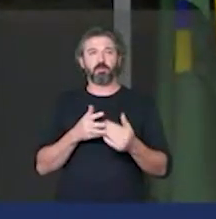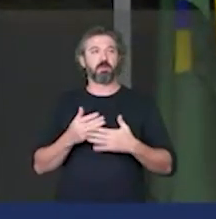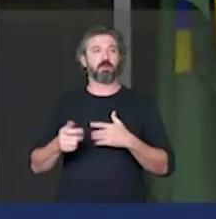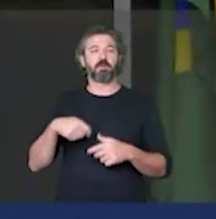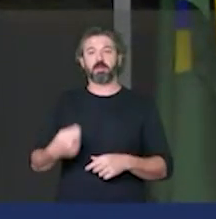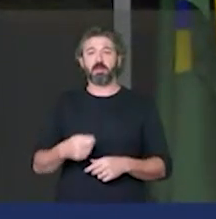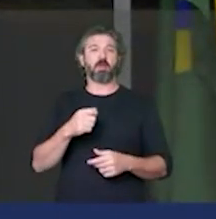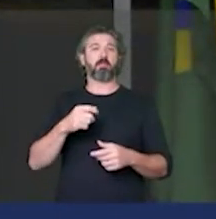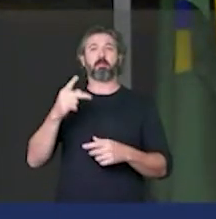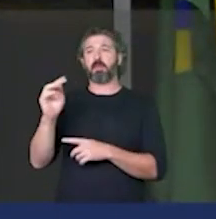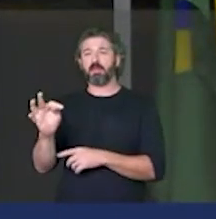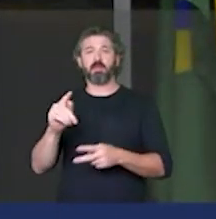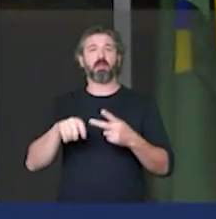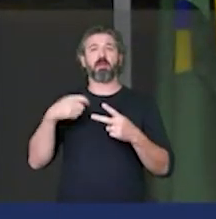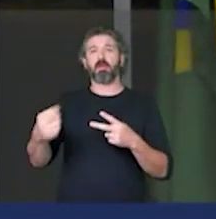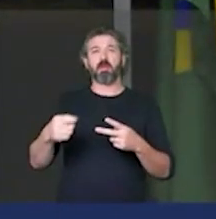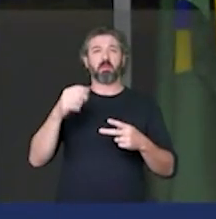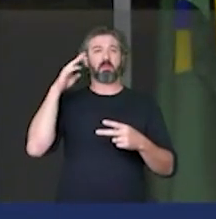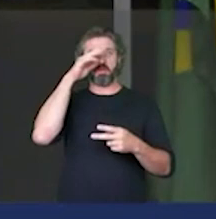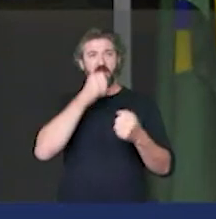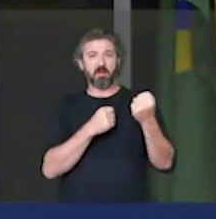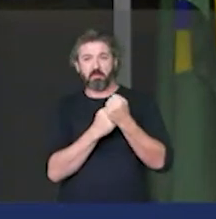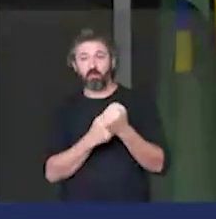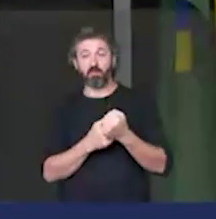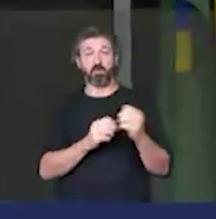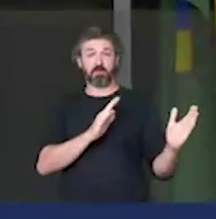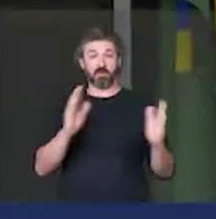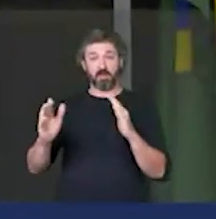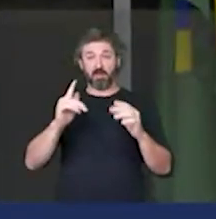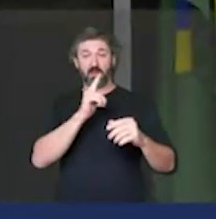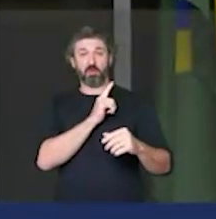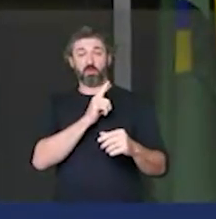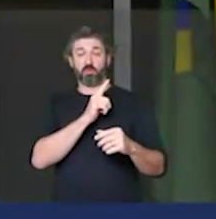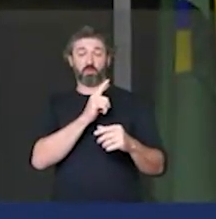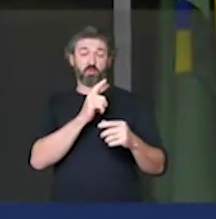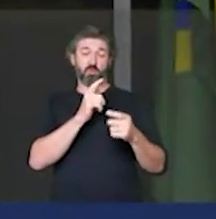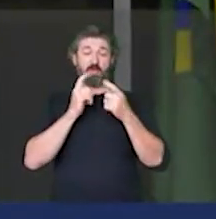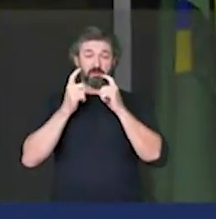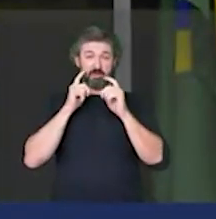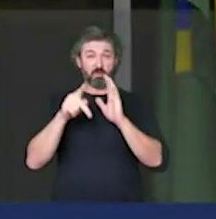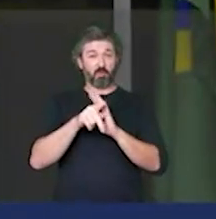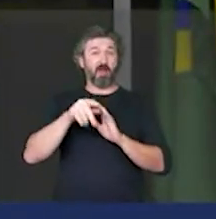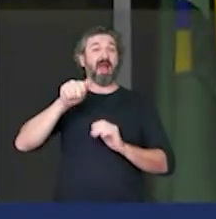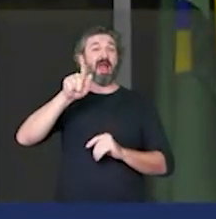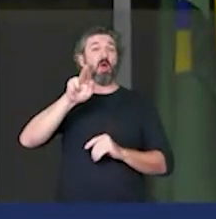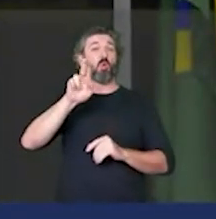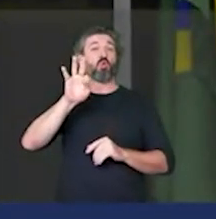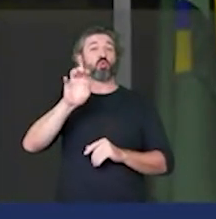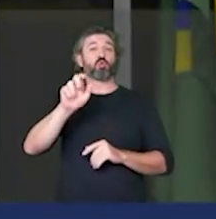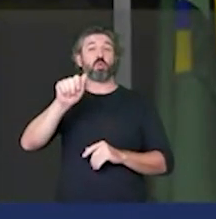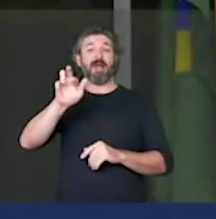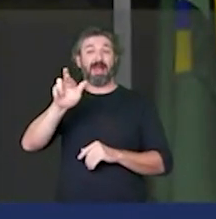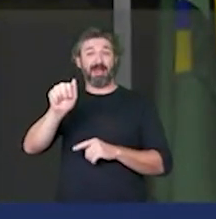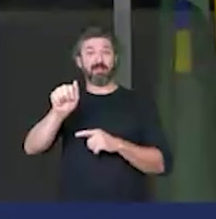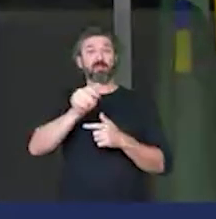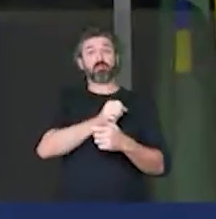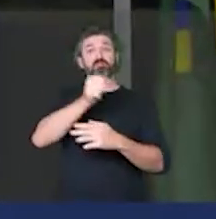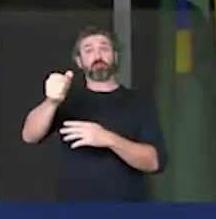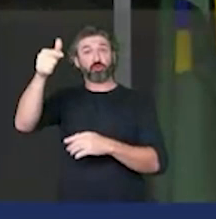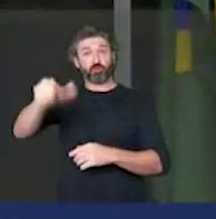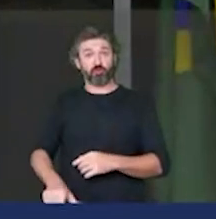contra bolsonarista, seja contra o Centrão, durante a gestão de Augusto Aras. Augusto Aras, aliás, foi reconduzido